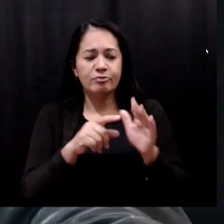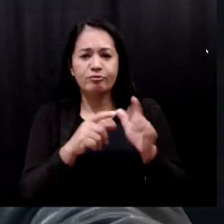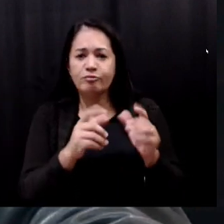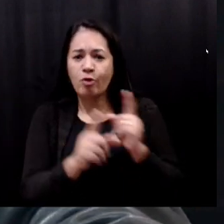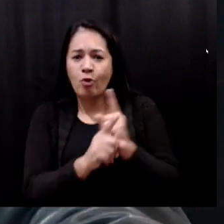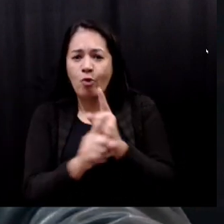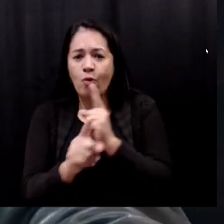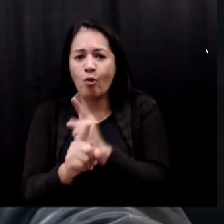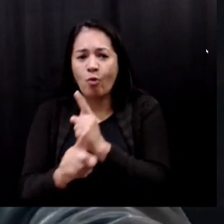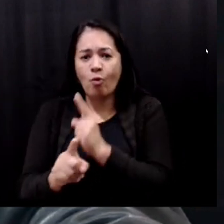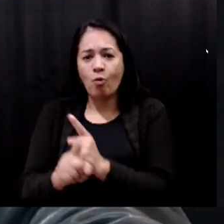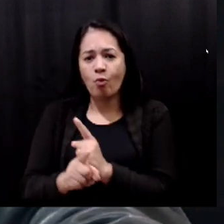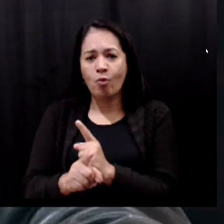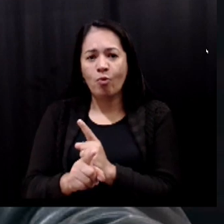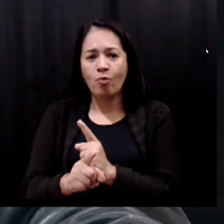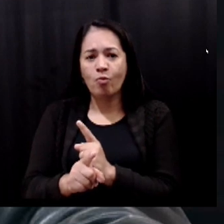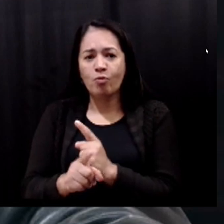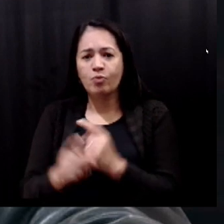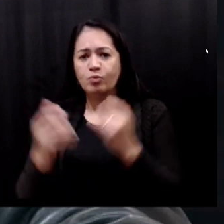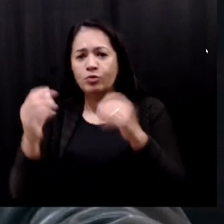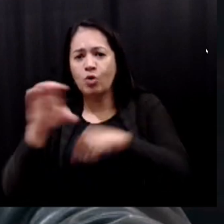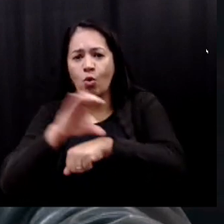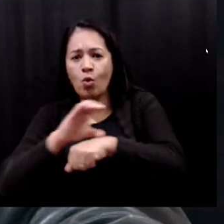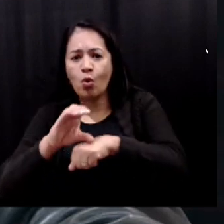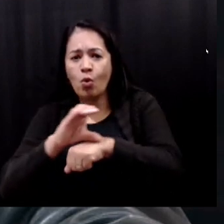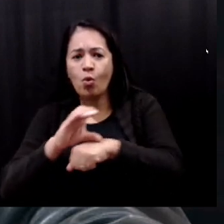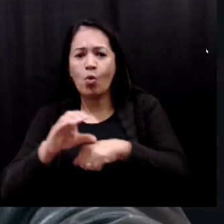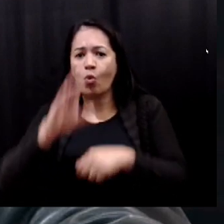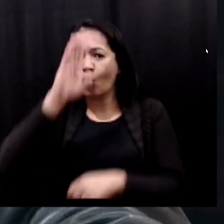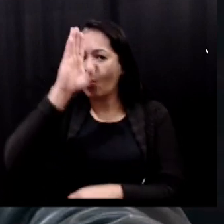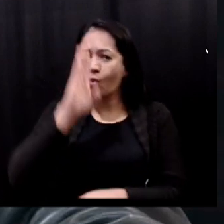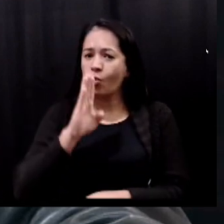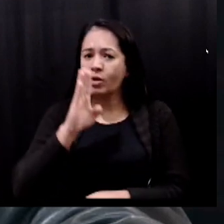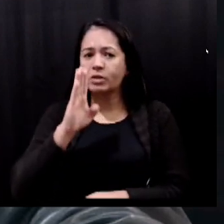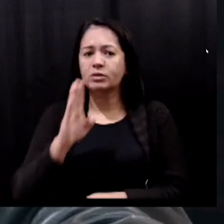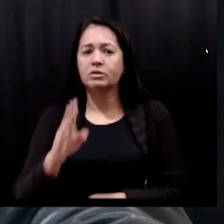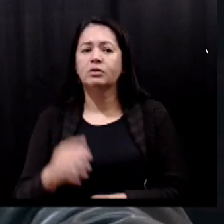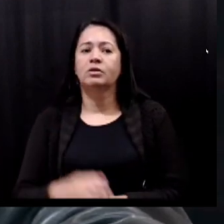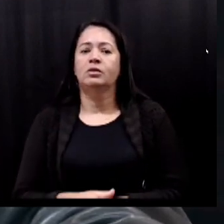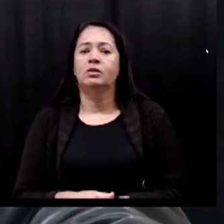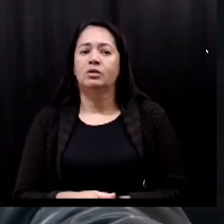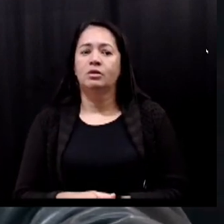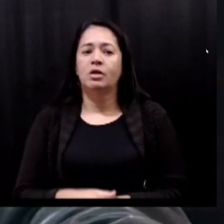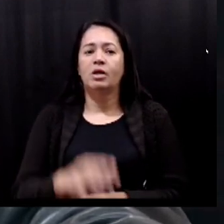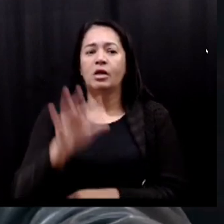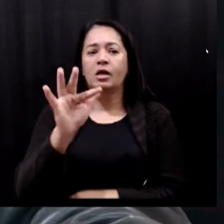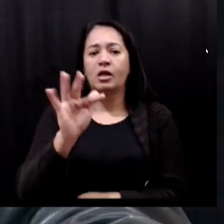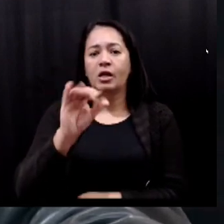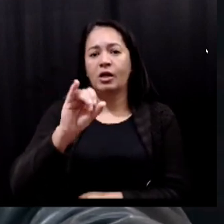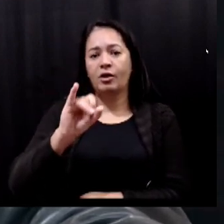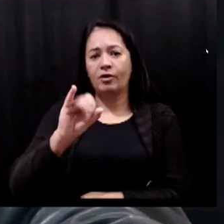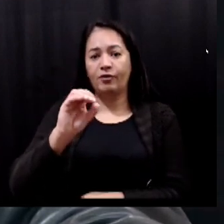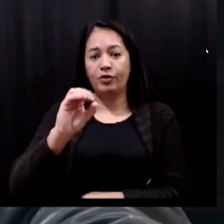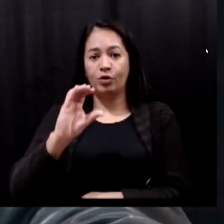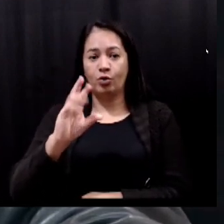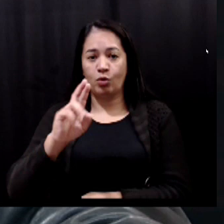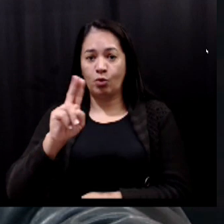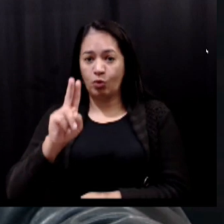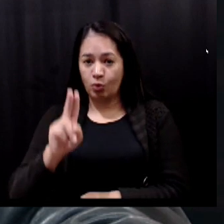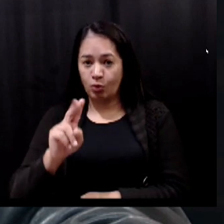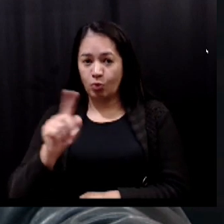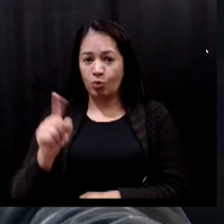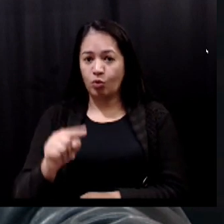cursos gratuitos, inclusive a Fiocruz oferece o curso gratuito